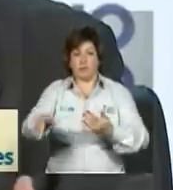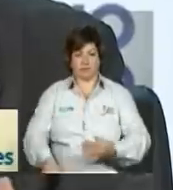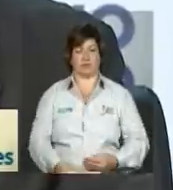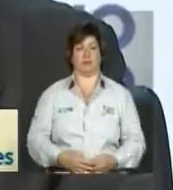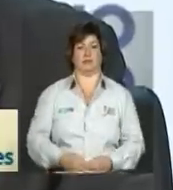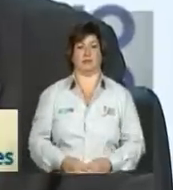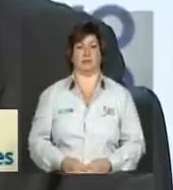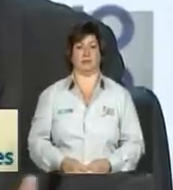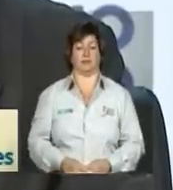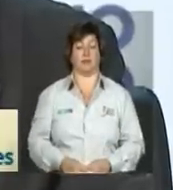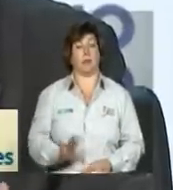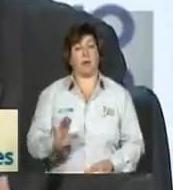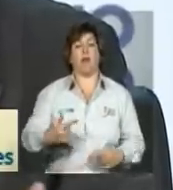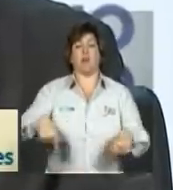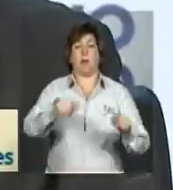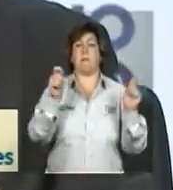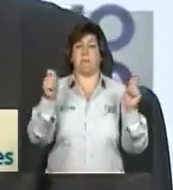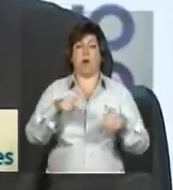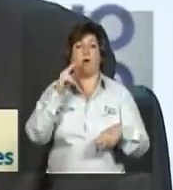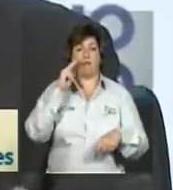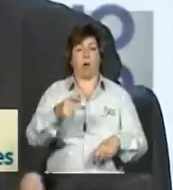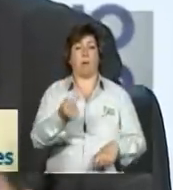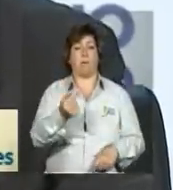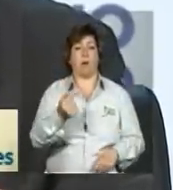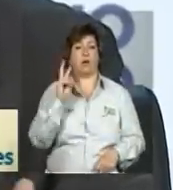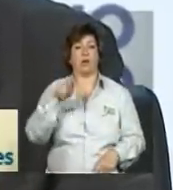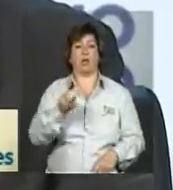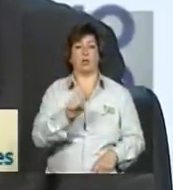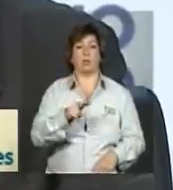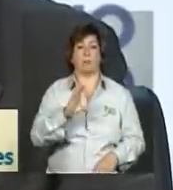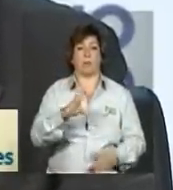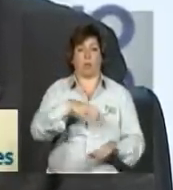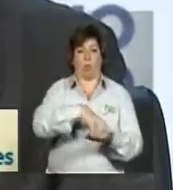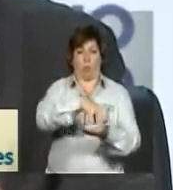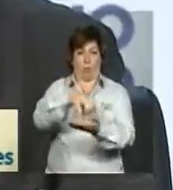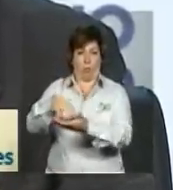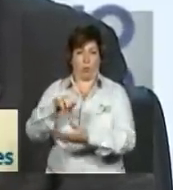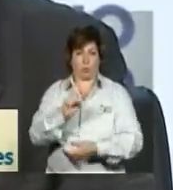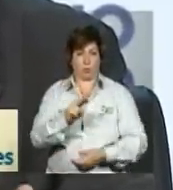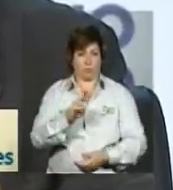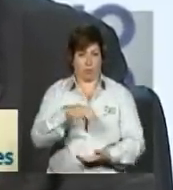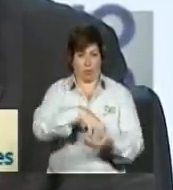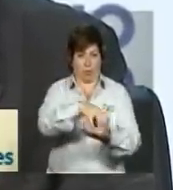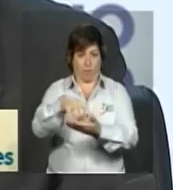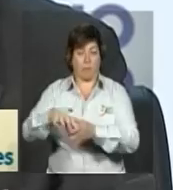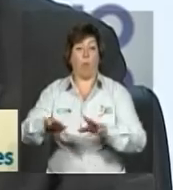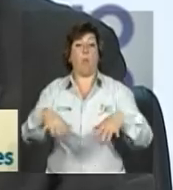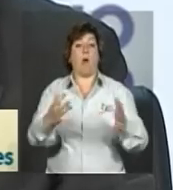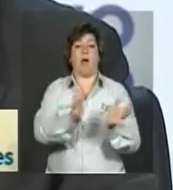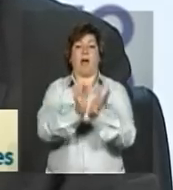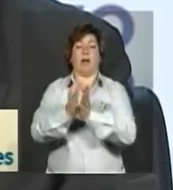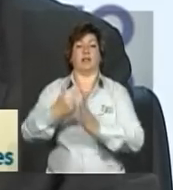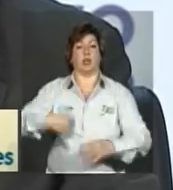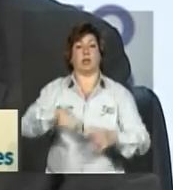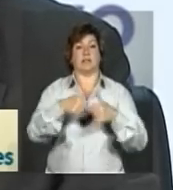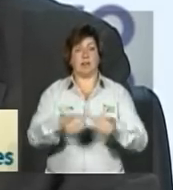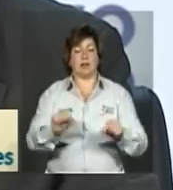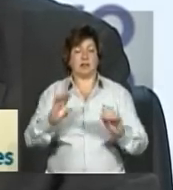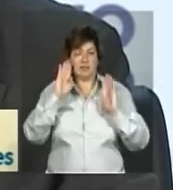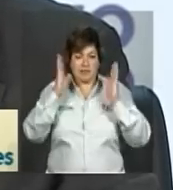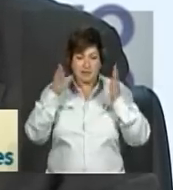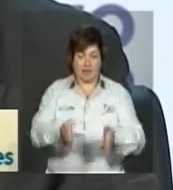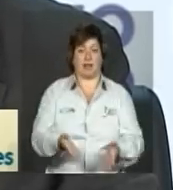convergência. Mas vocês poderão verificar um pouco pelos subgrupos que estão sendo criados, quais são as áreas em que a gente está